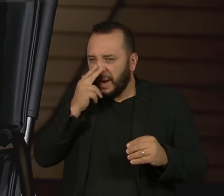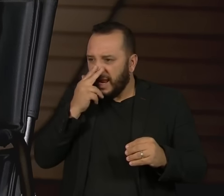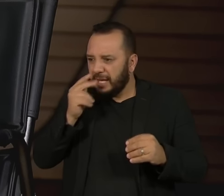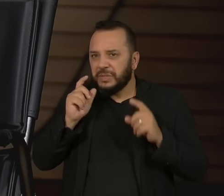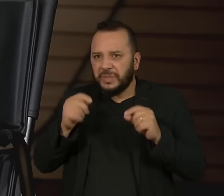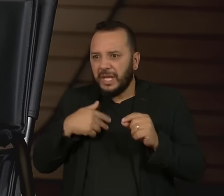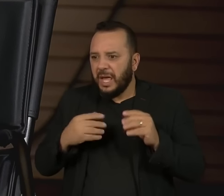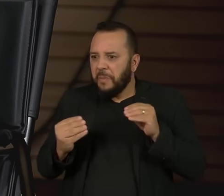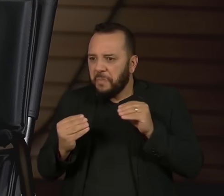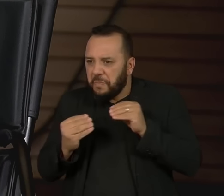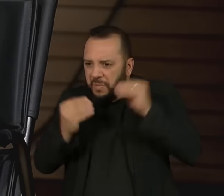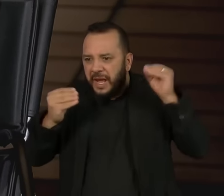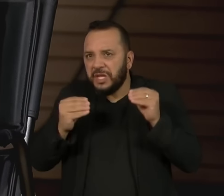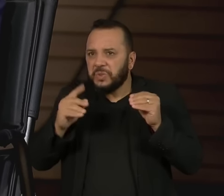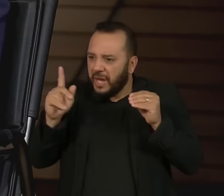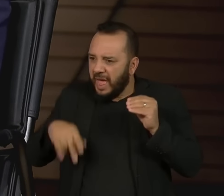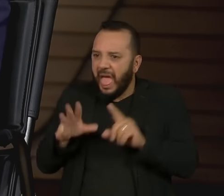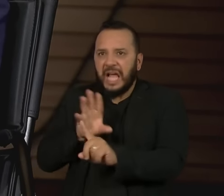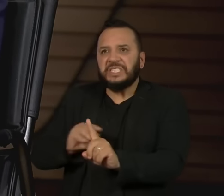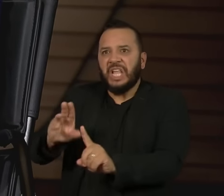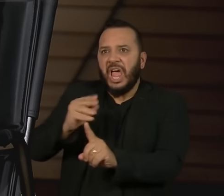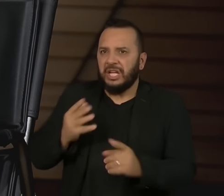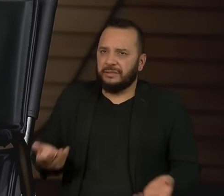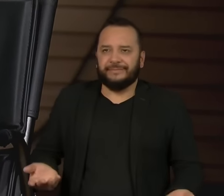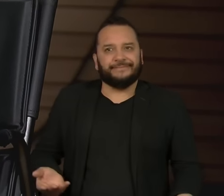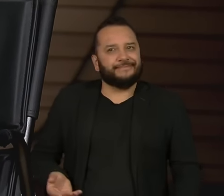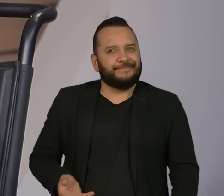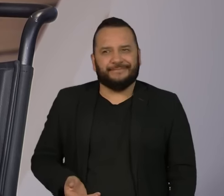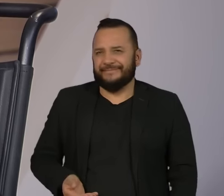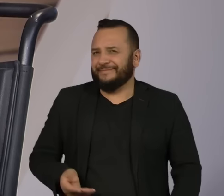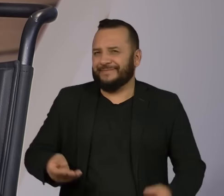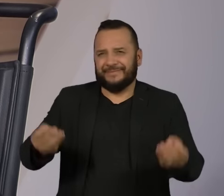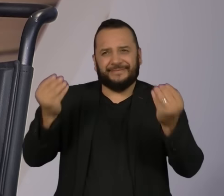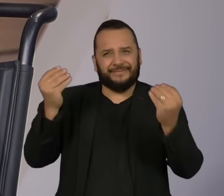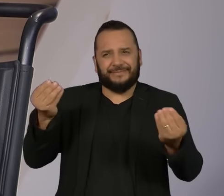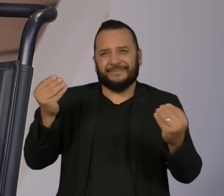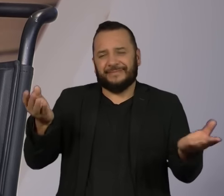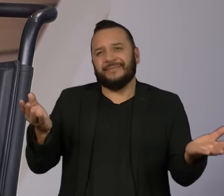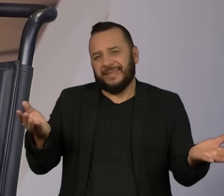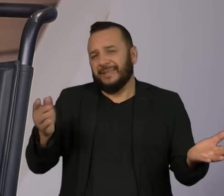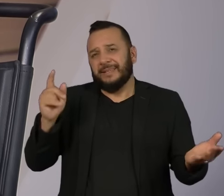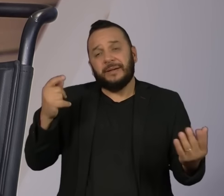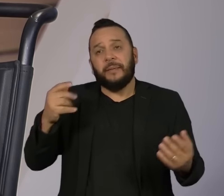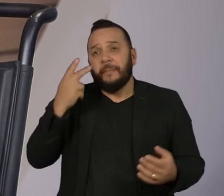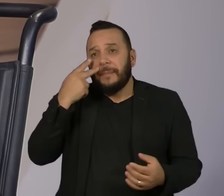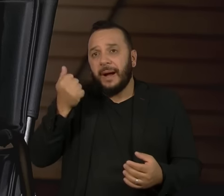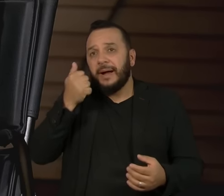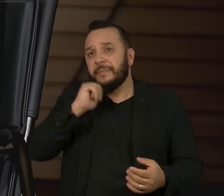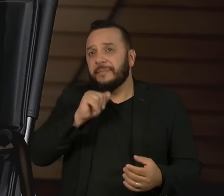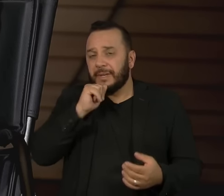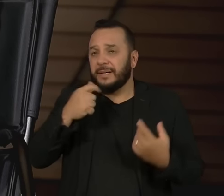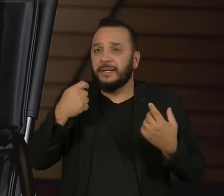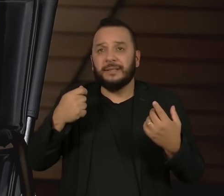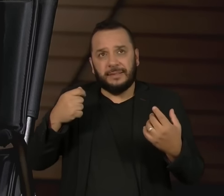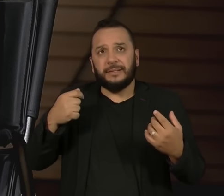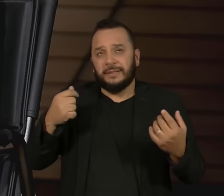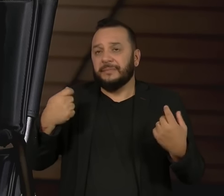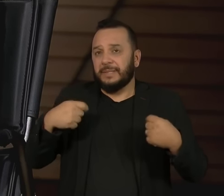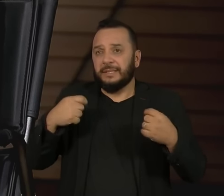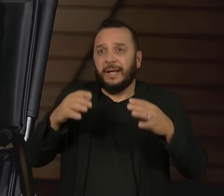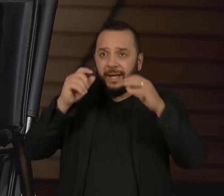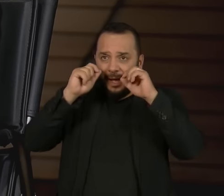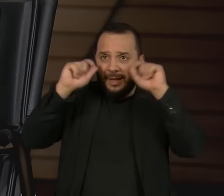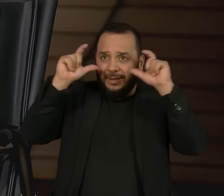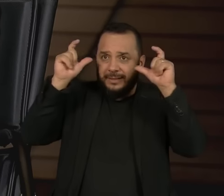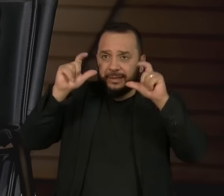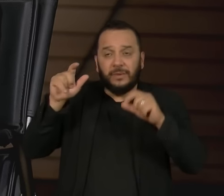é o despertar da infância, da adolescência para o mundo adulto. Pais, Ricardo, pais que se uniram em Barcelona